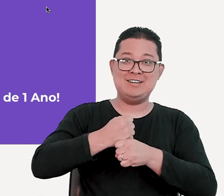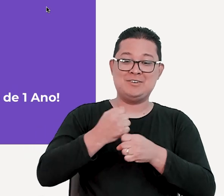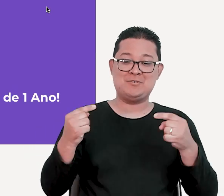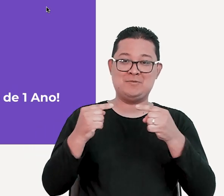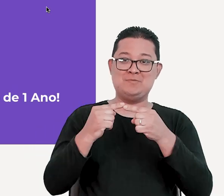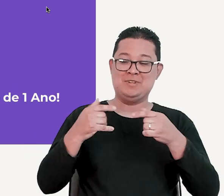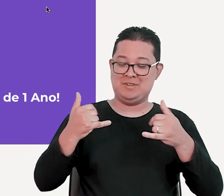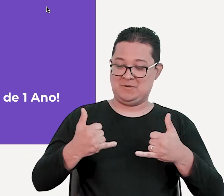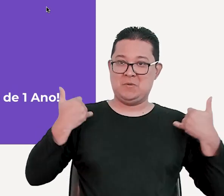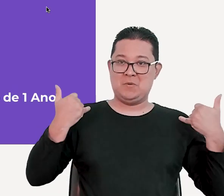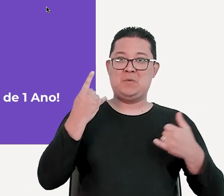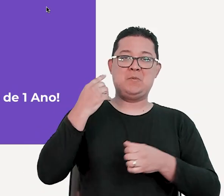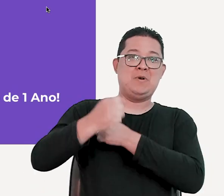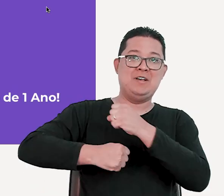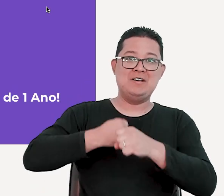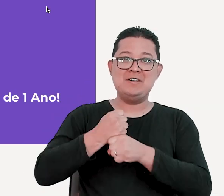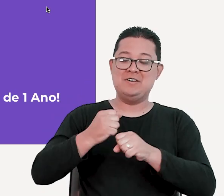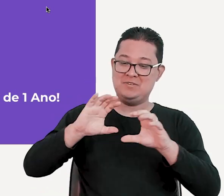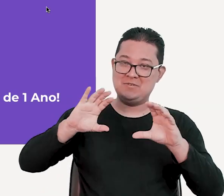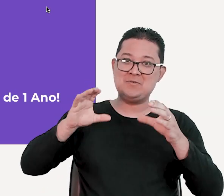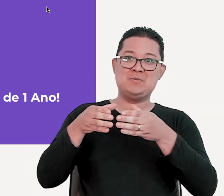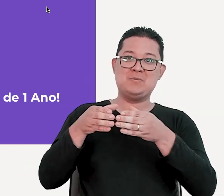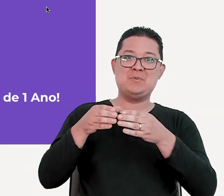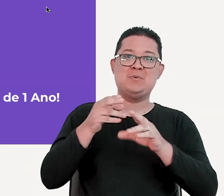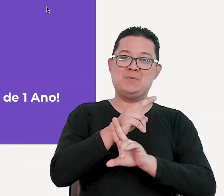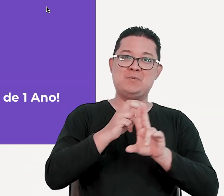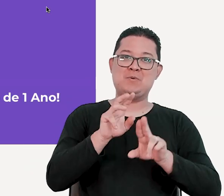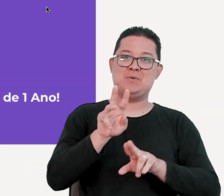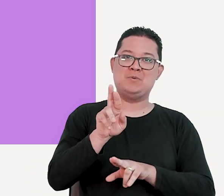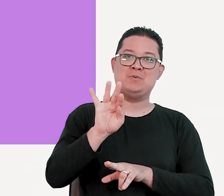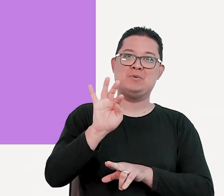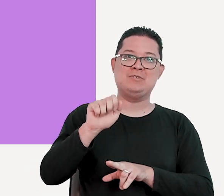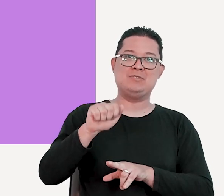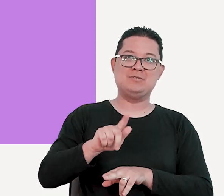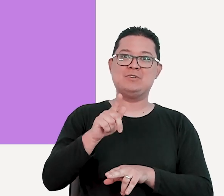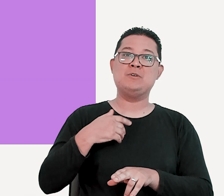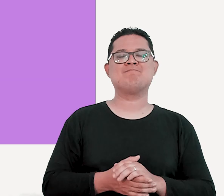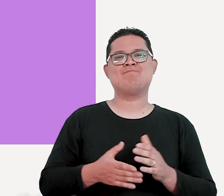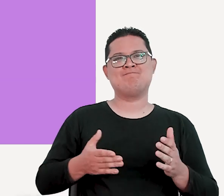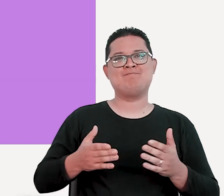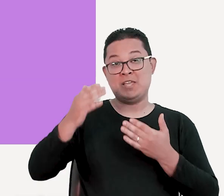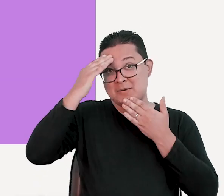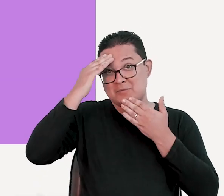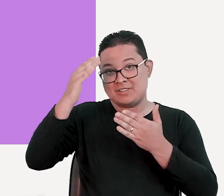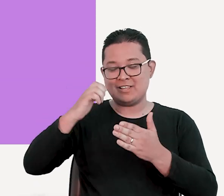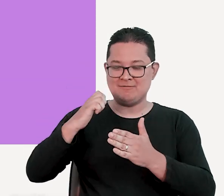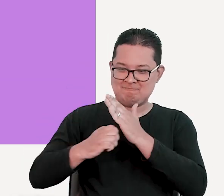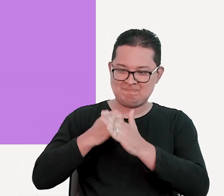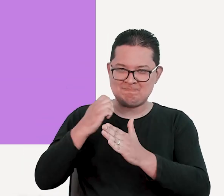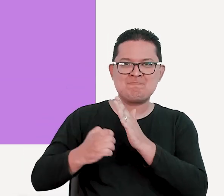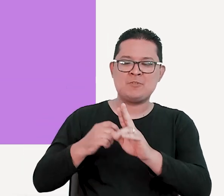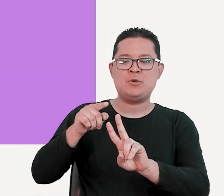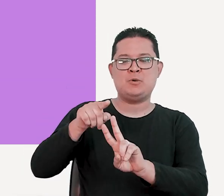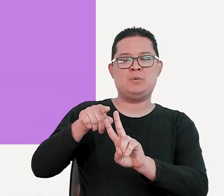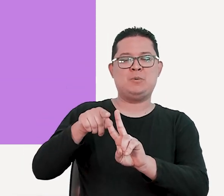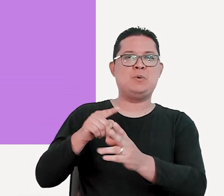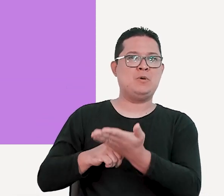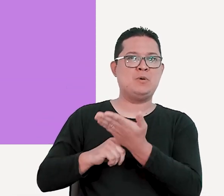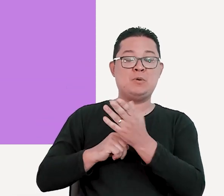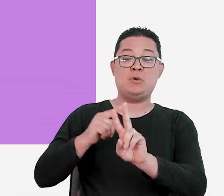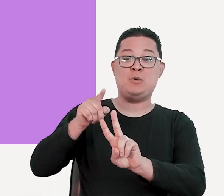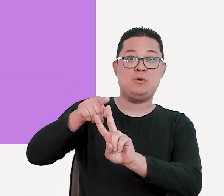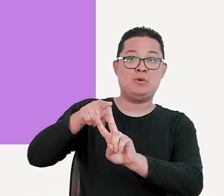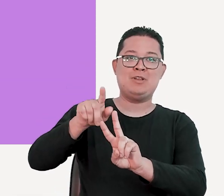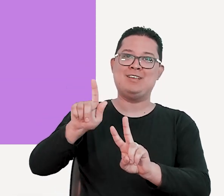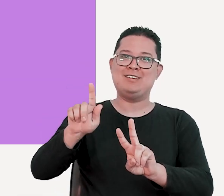está fazendo aí o nosso primeiro aninho de Clube do X-Writing, aproveitando para agradecer os nossos patrocinadores, a